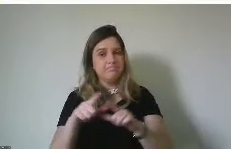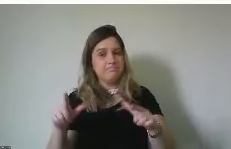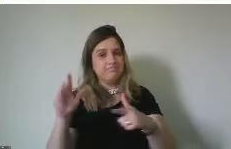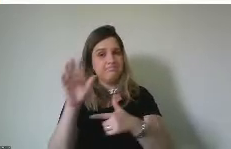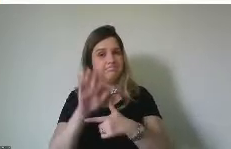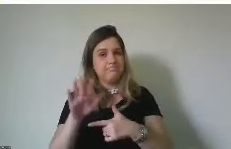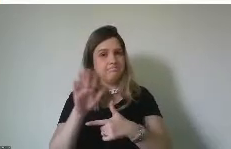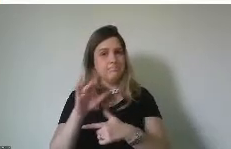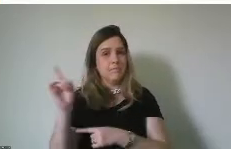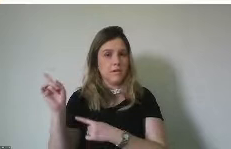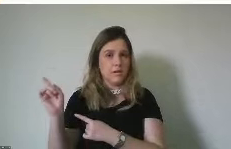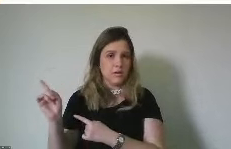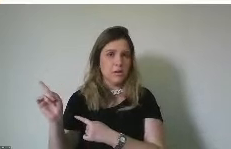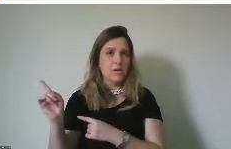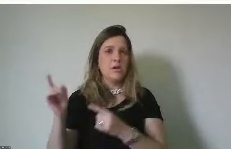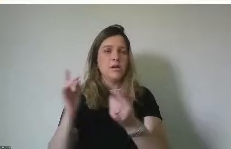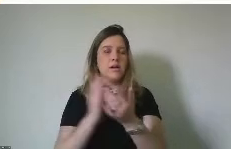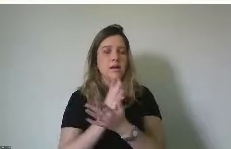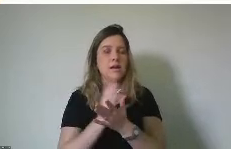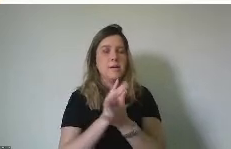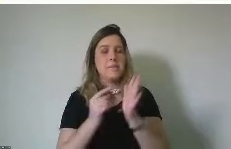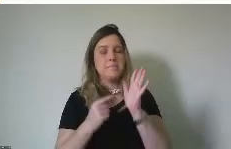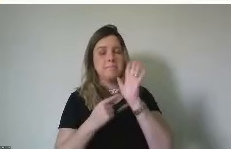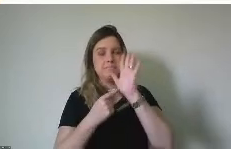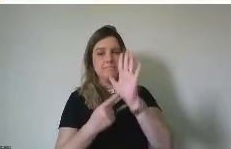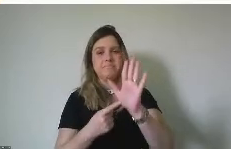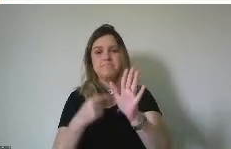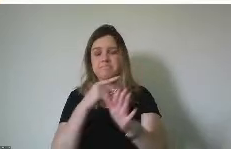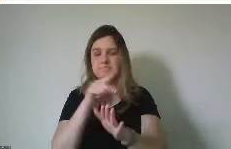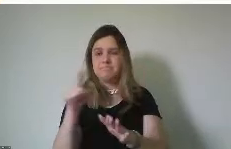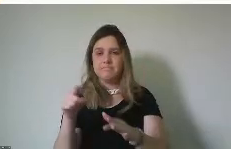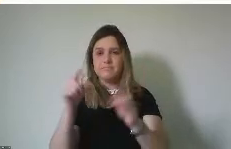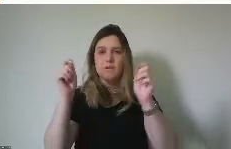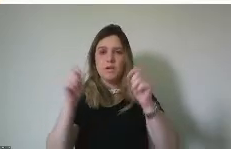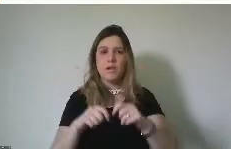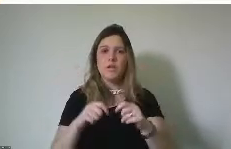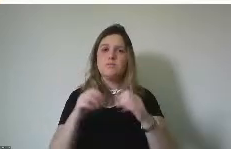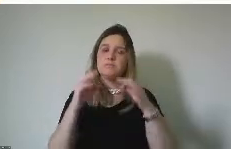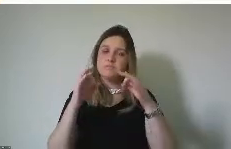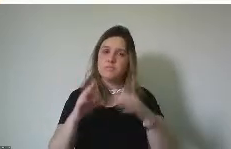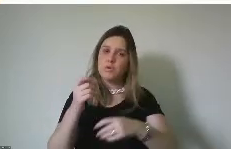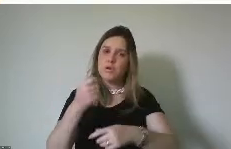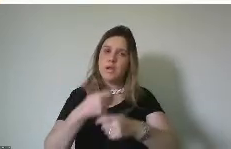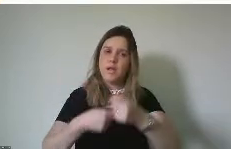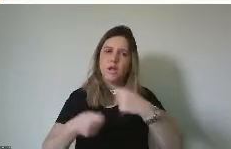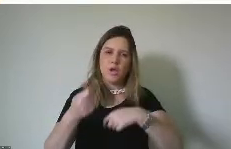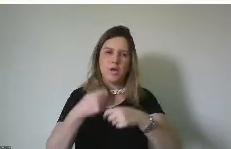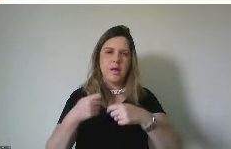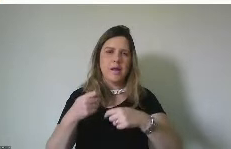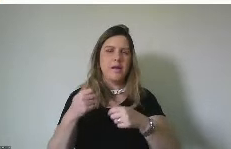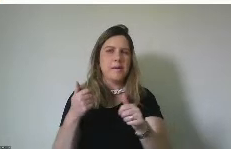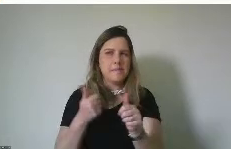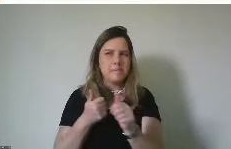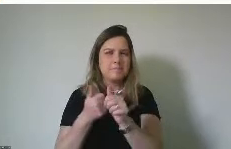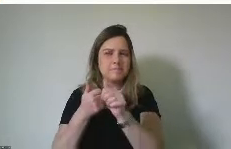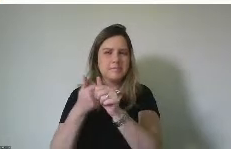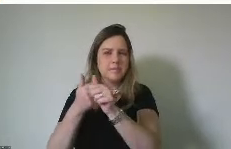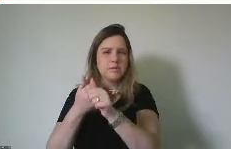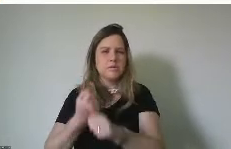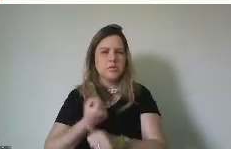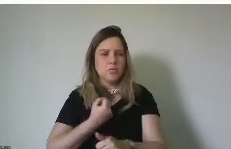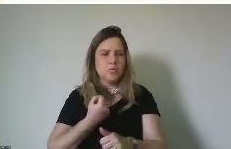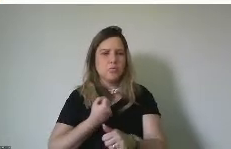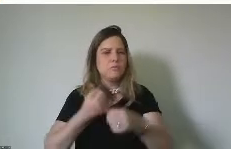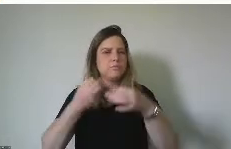planejamento da transmissão para mostrar para vocês aonde estariam os principais reforços tá aproximadamente aí até